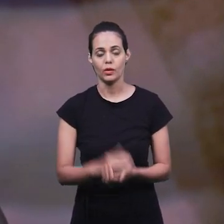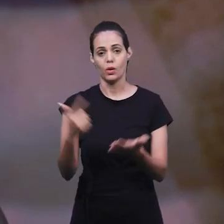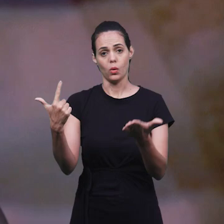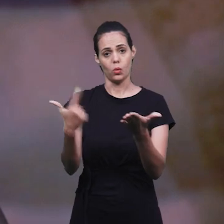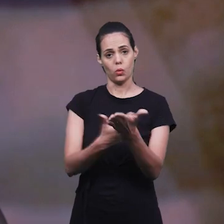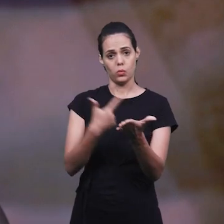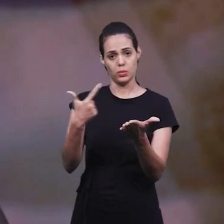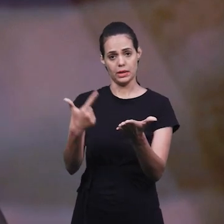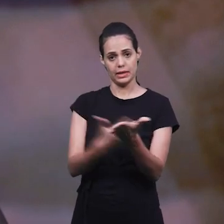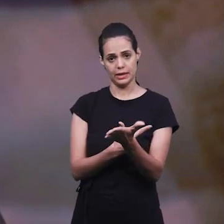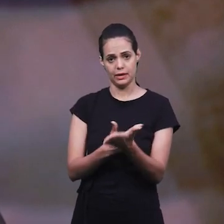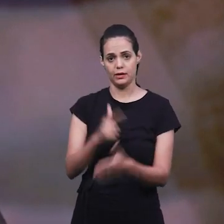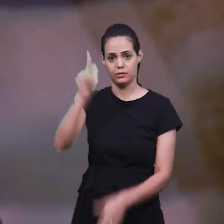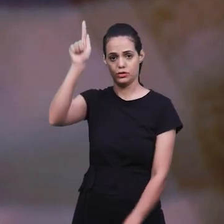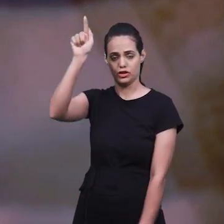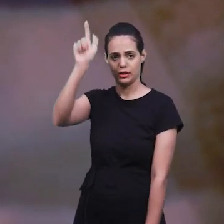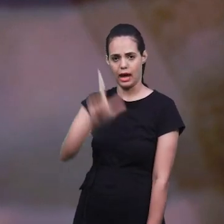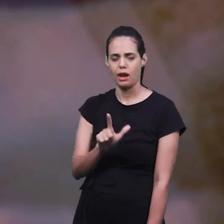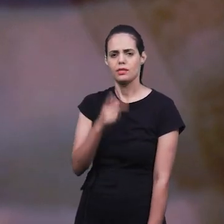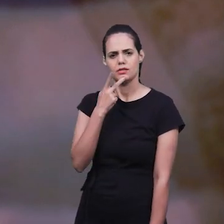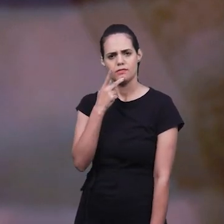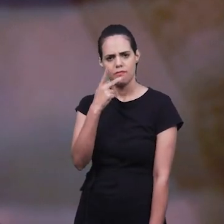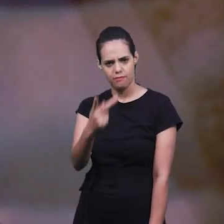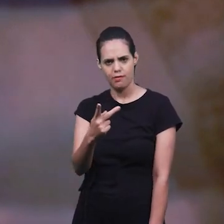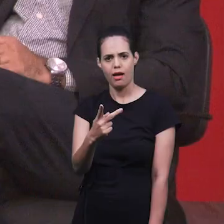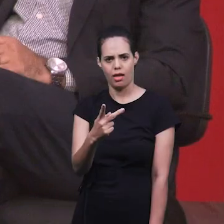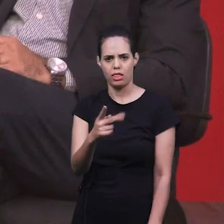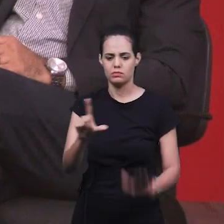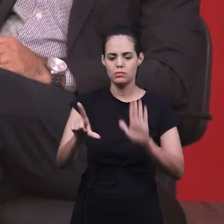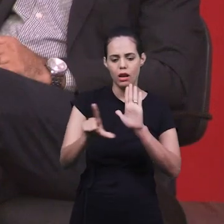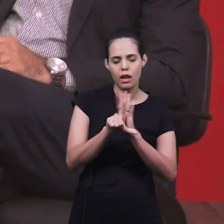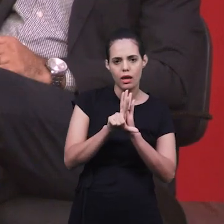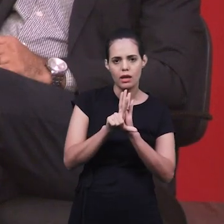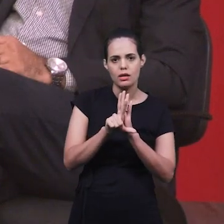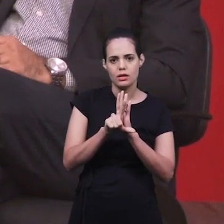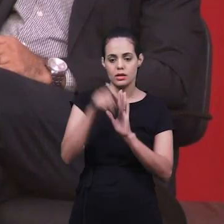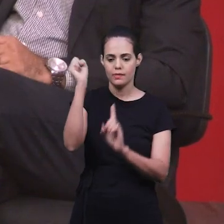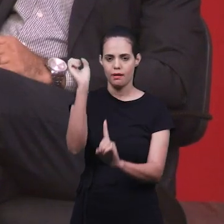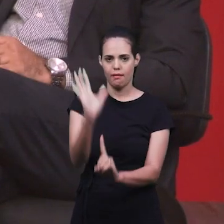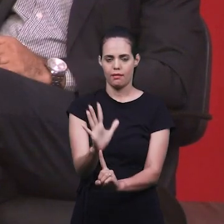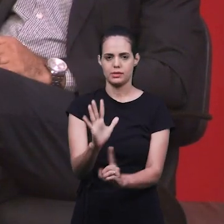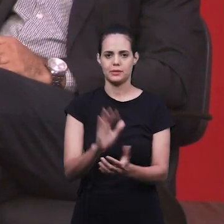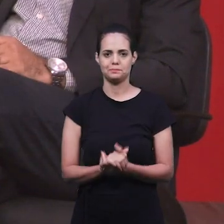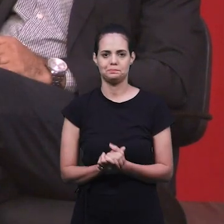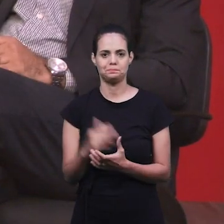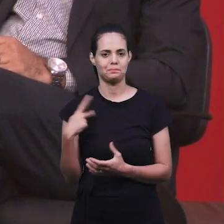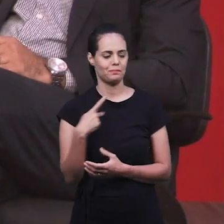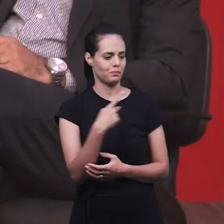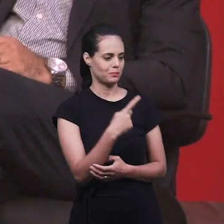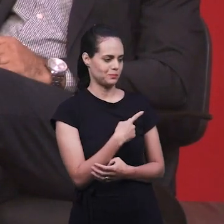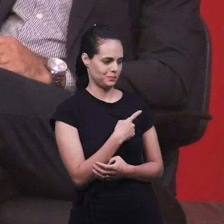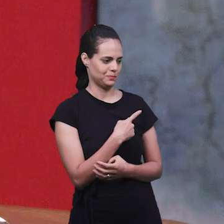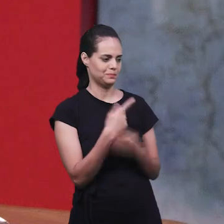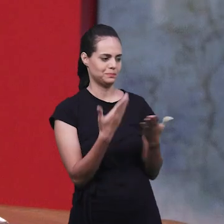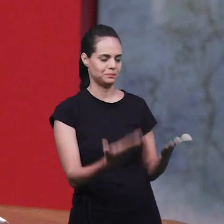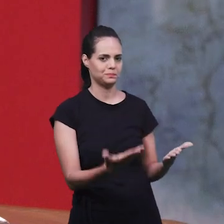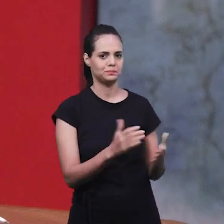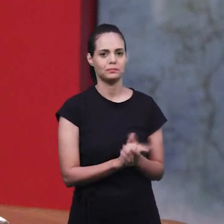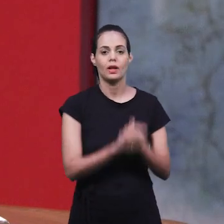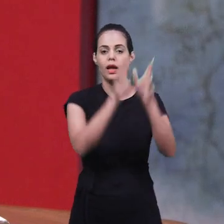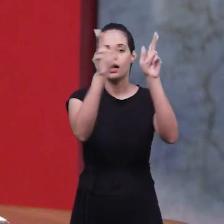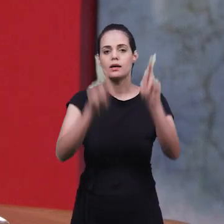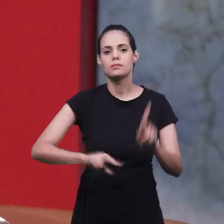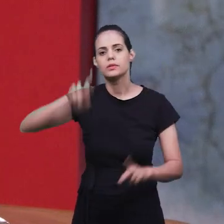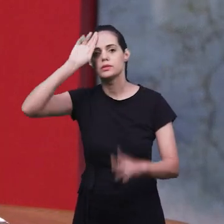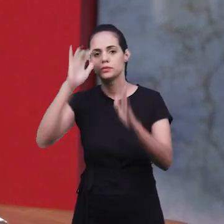livro de Gálatas fala muito sobre isso. Pastor Antônio Carlos, a palavra está com o pastor. A paz